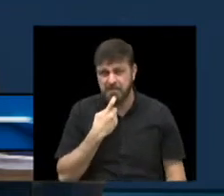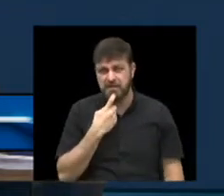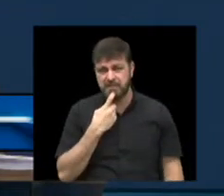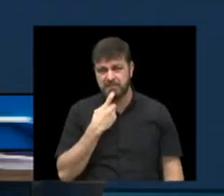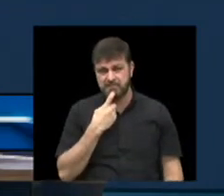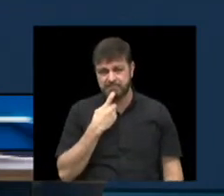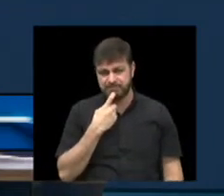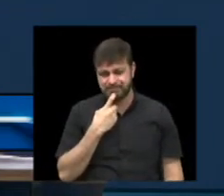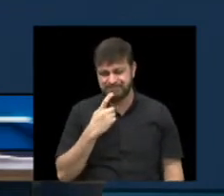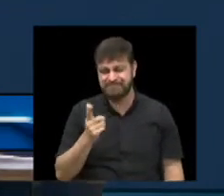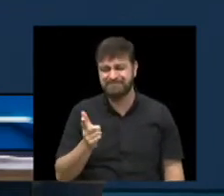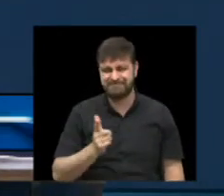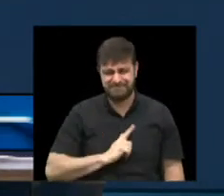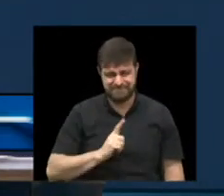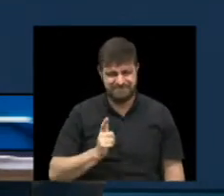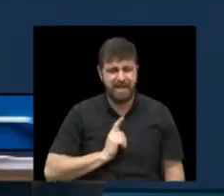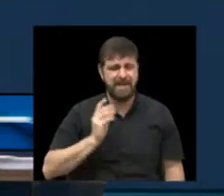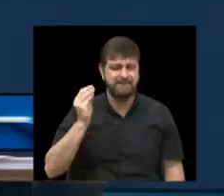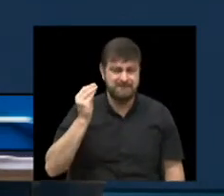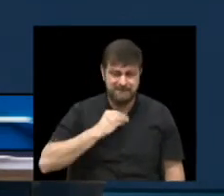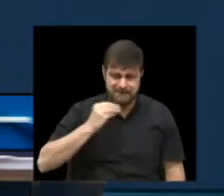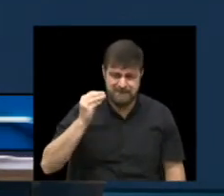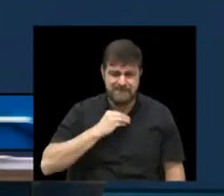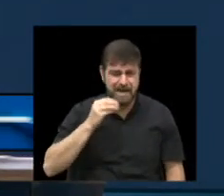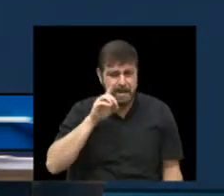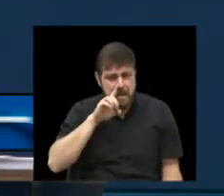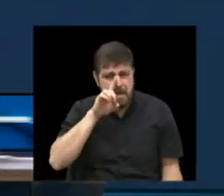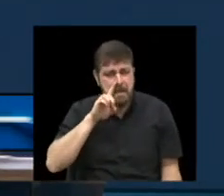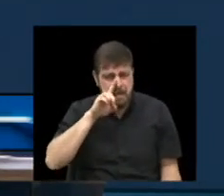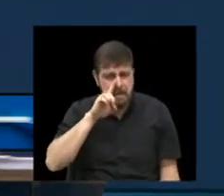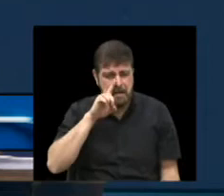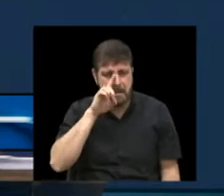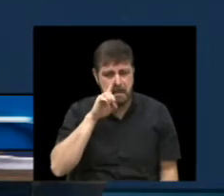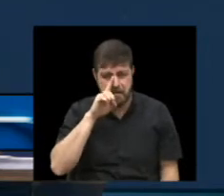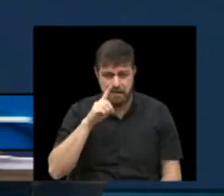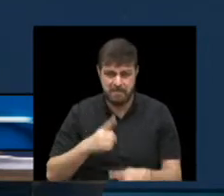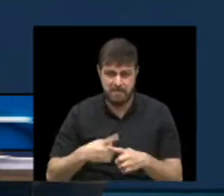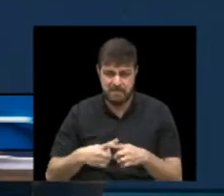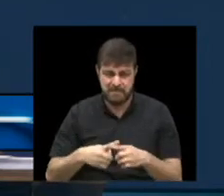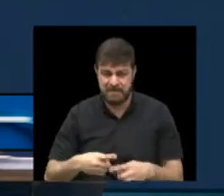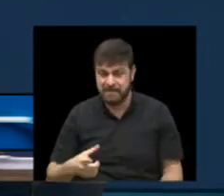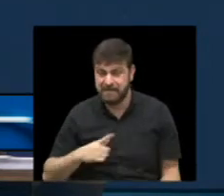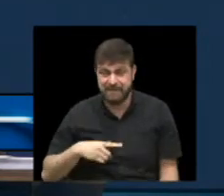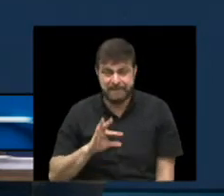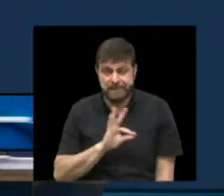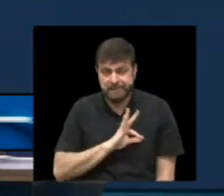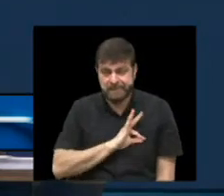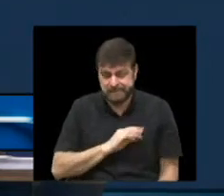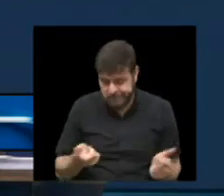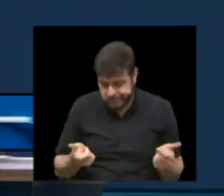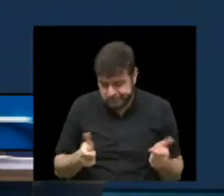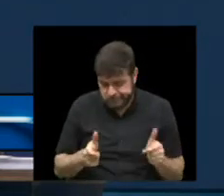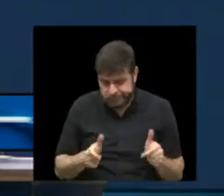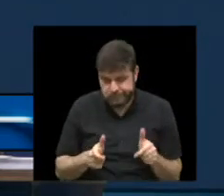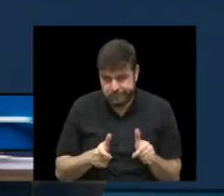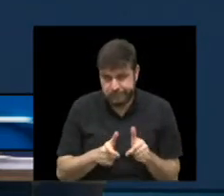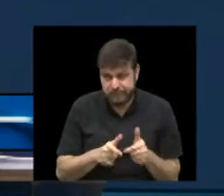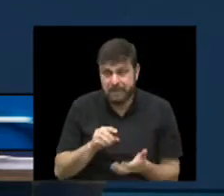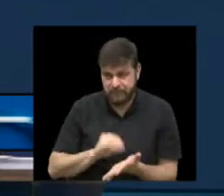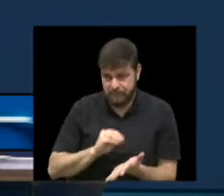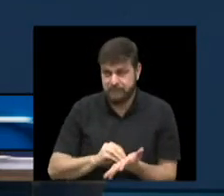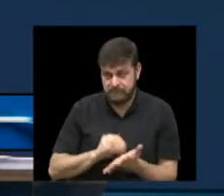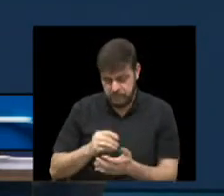ela tem deixado bastante a desejar, em razão, obviamente, desse número reduzido. Então, nada mais do que